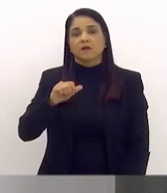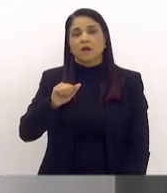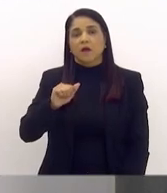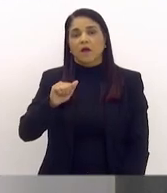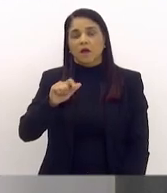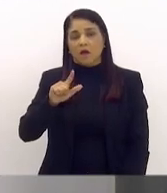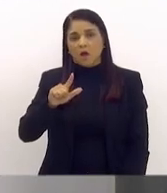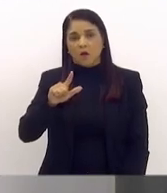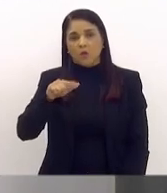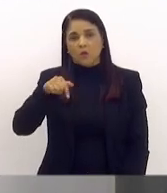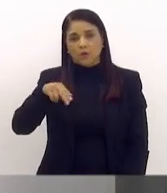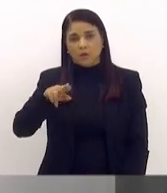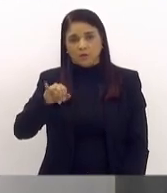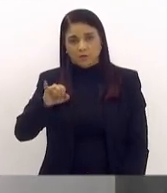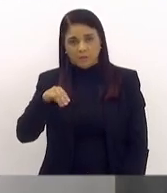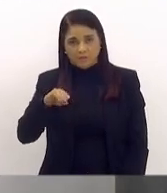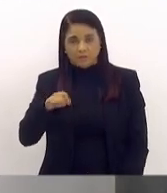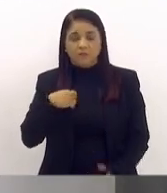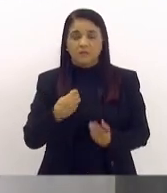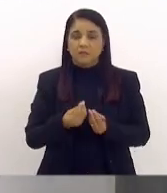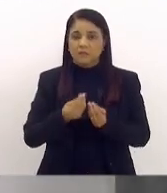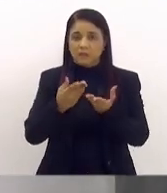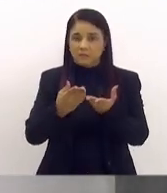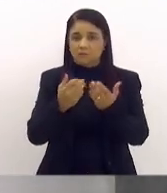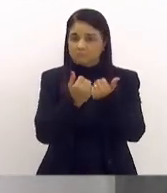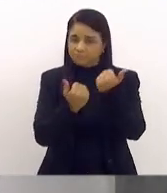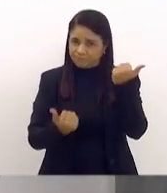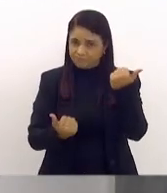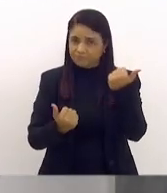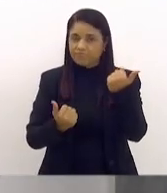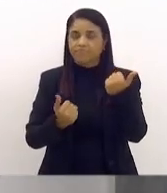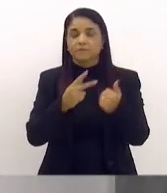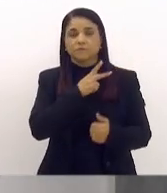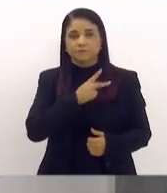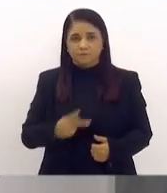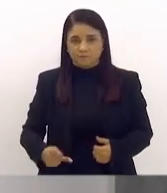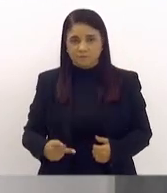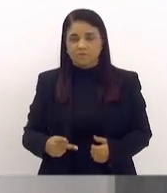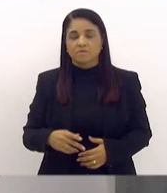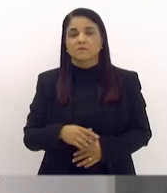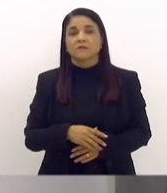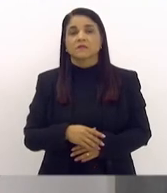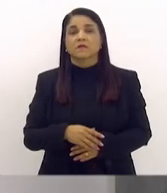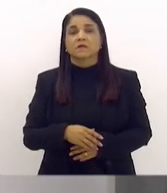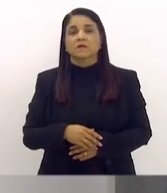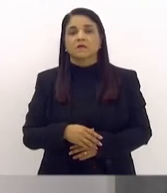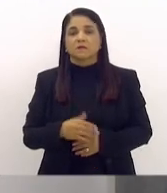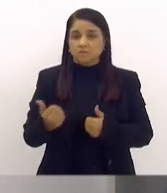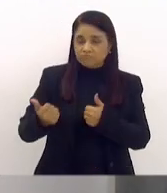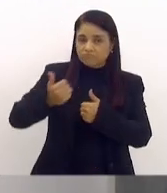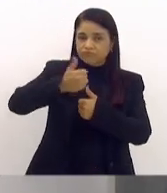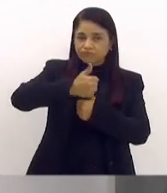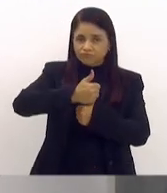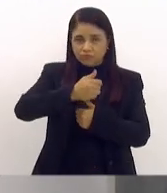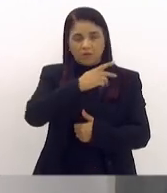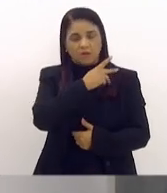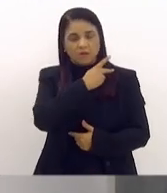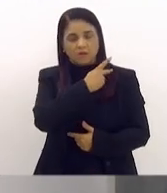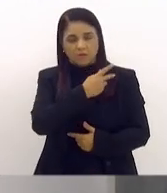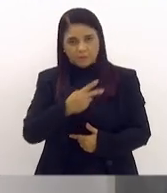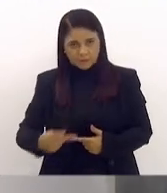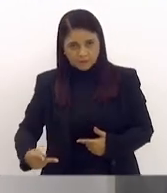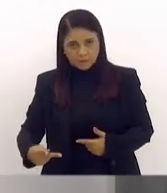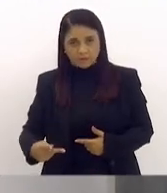entregamos nas mãos do vice-presidente Alkmin que naquele momento respondia né Eh